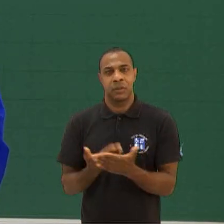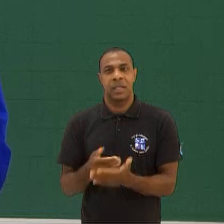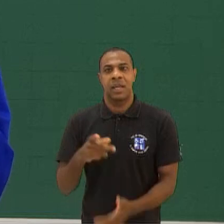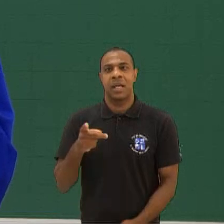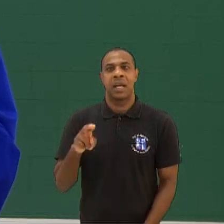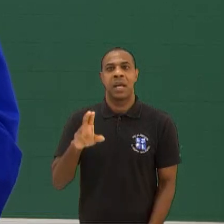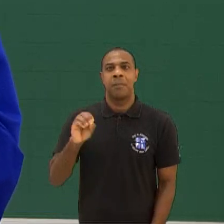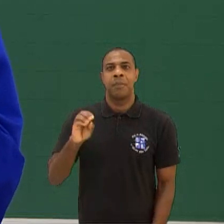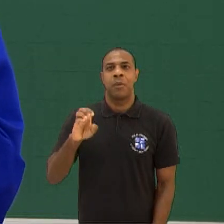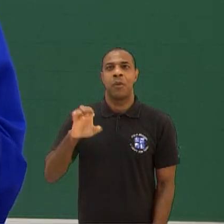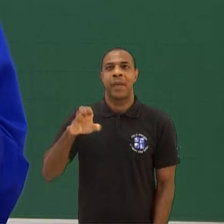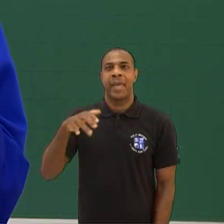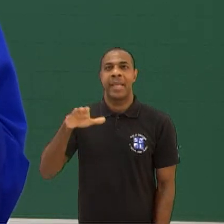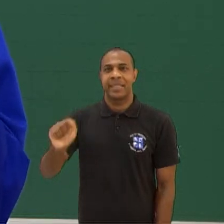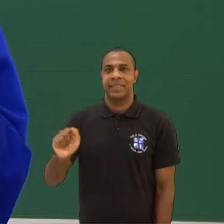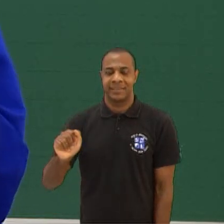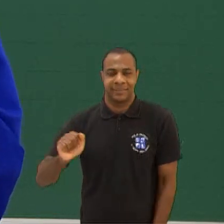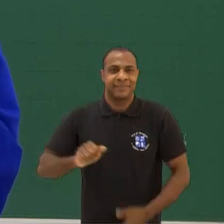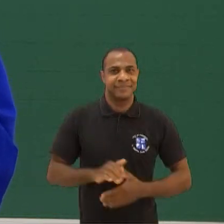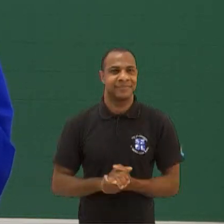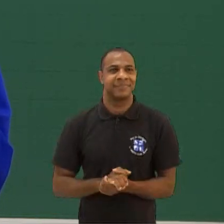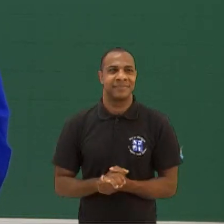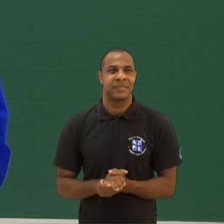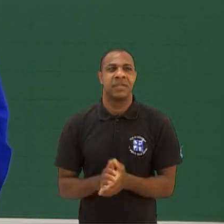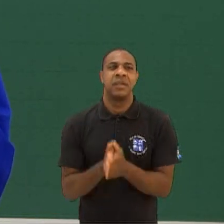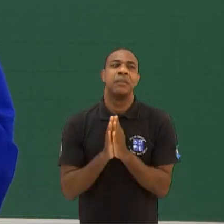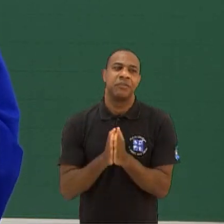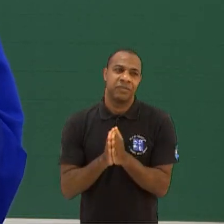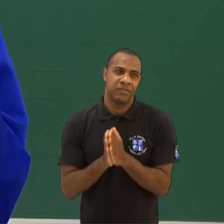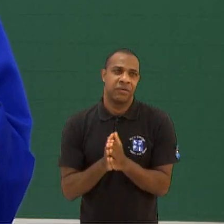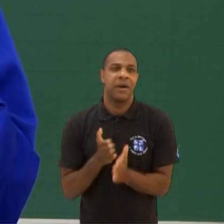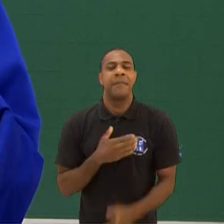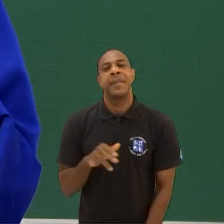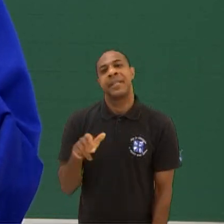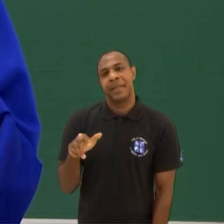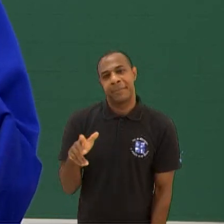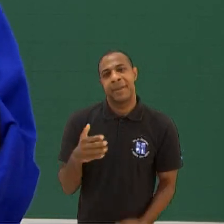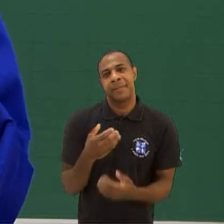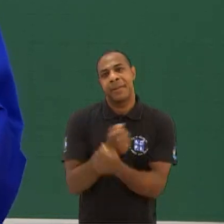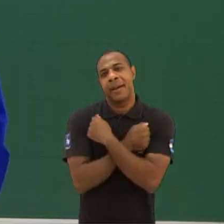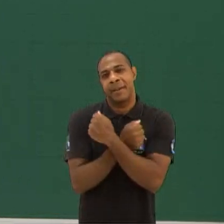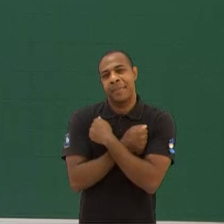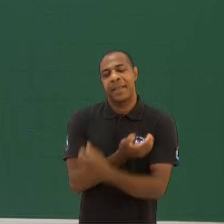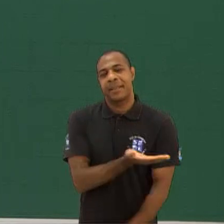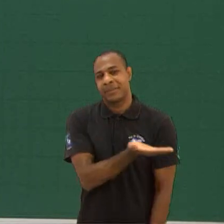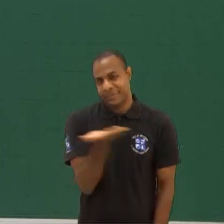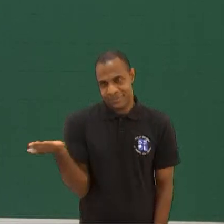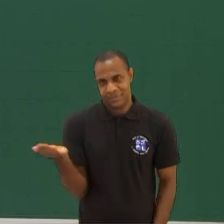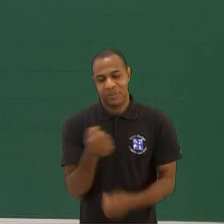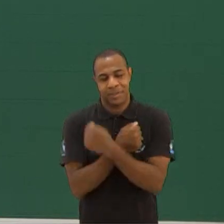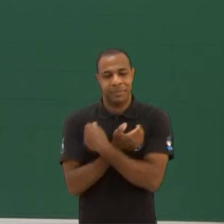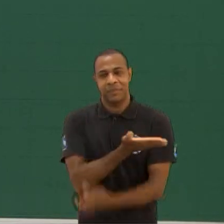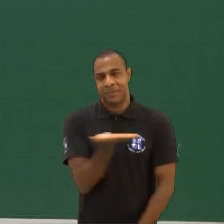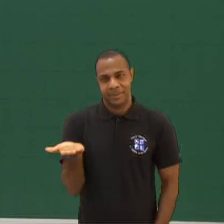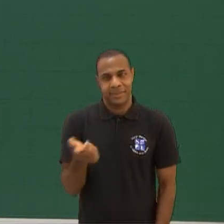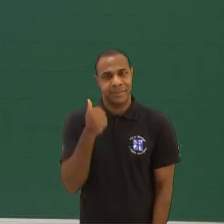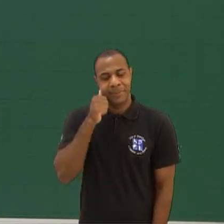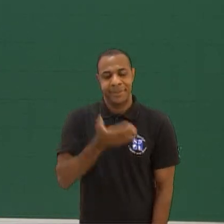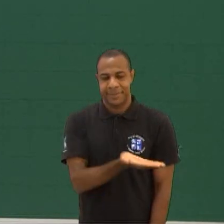Proença do Mário Brandão Teixeira Braga. Por favor, elas são minhas irmãs e estão pedindo para mandar um abraço. Um abraço para vocês,